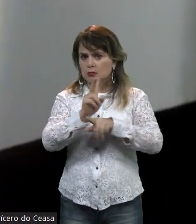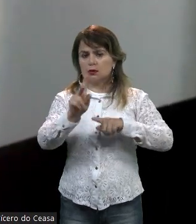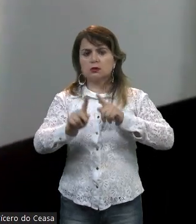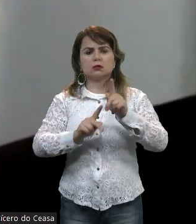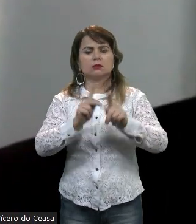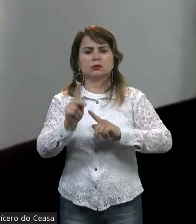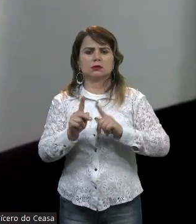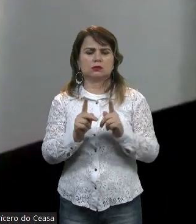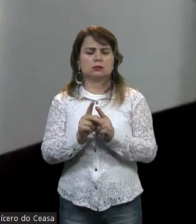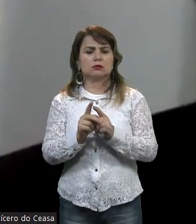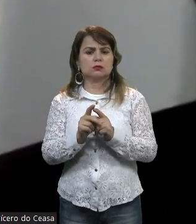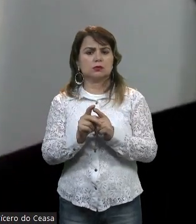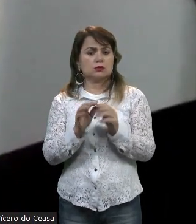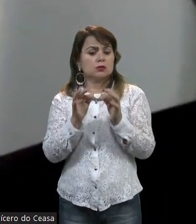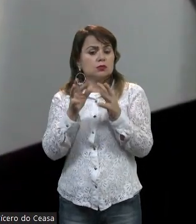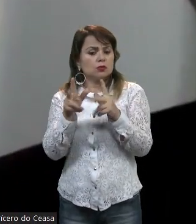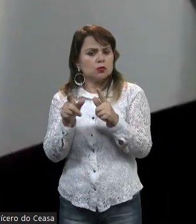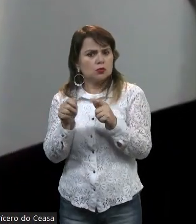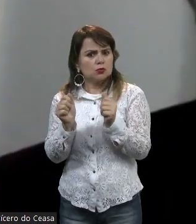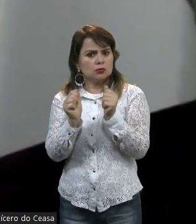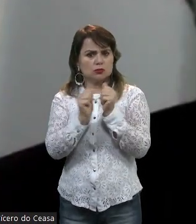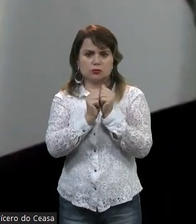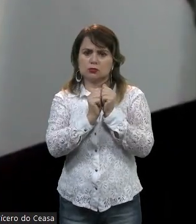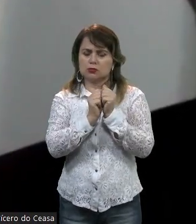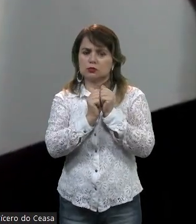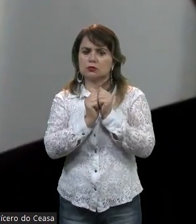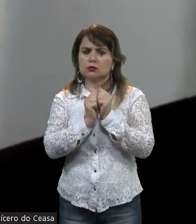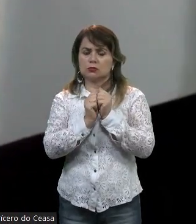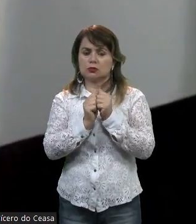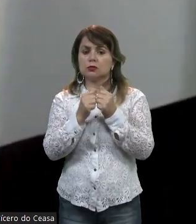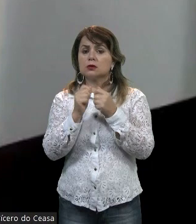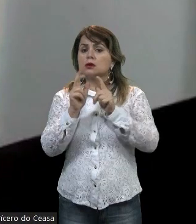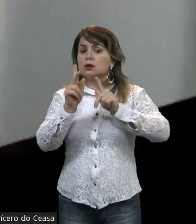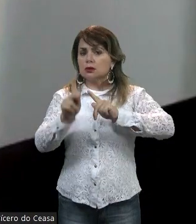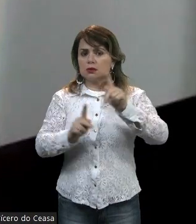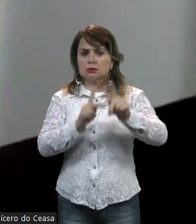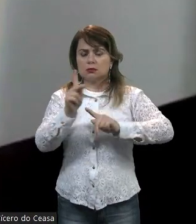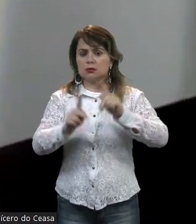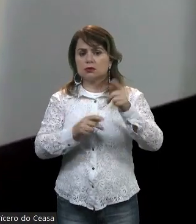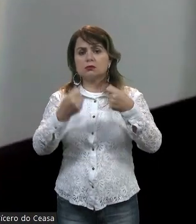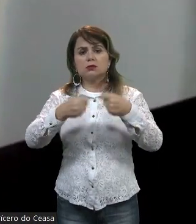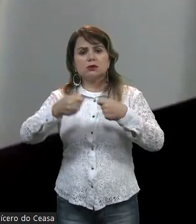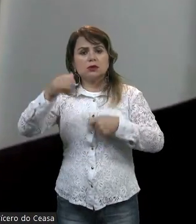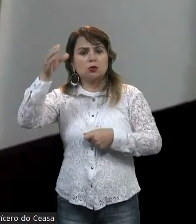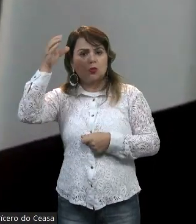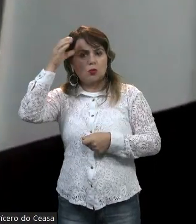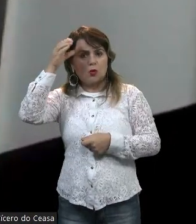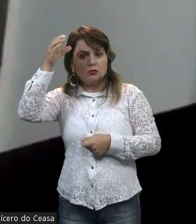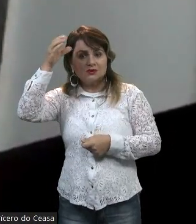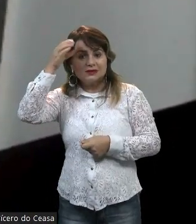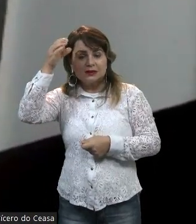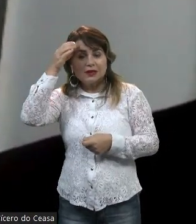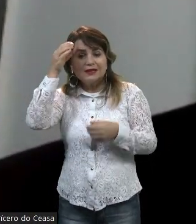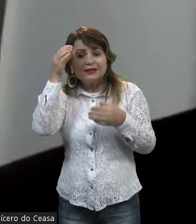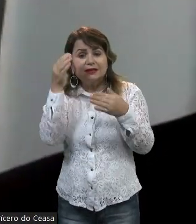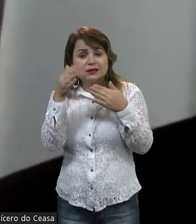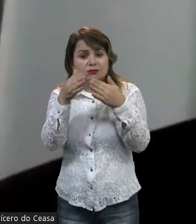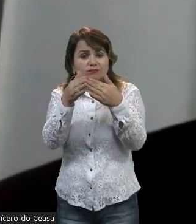nós também juntos. Que isso, a população se conscientize, pelo amor de